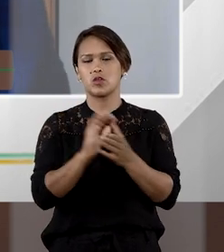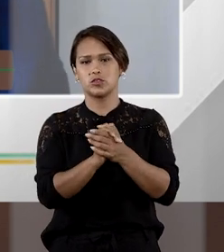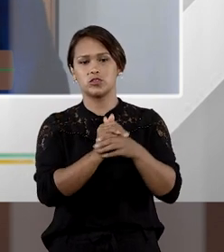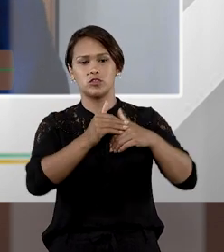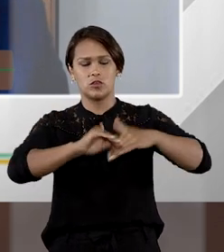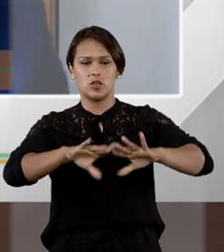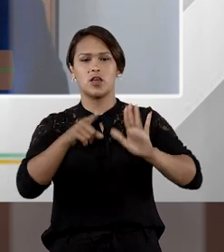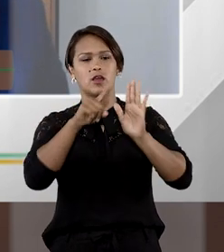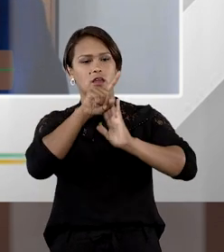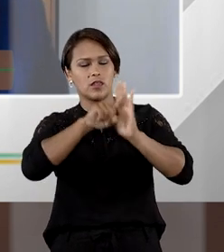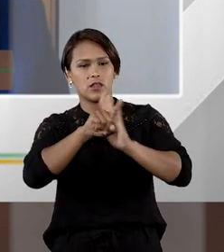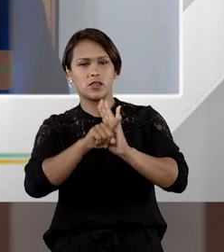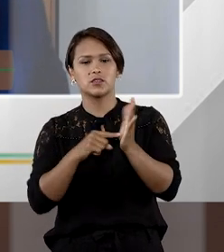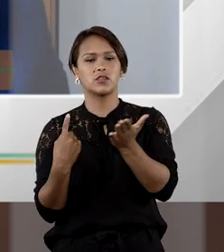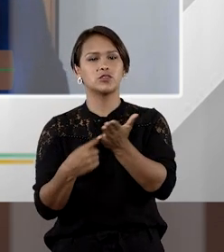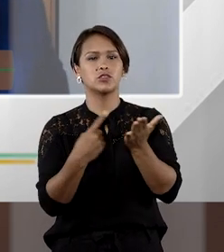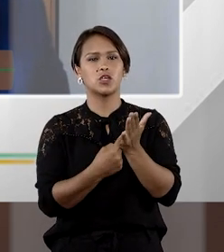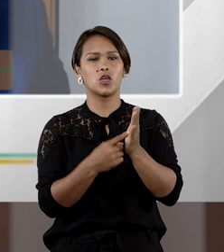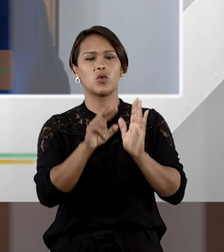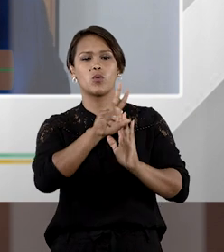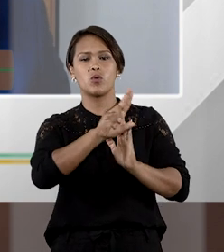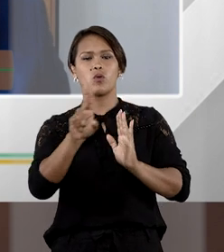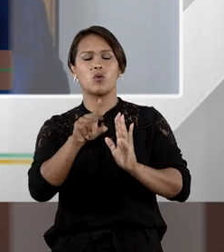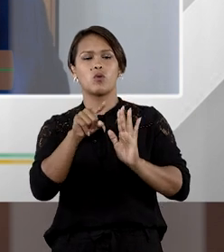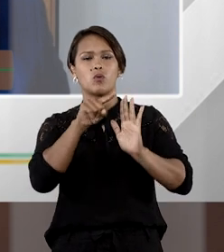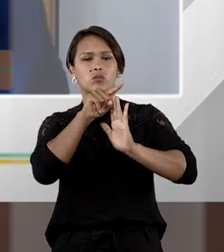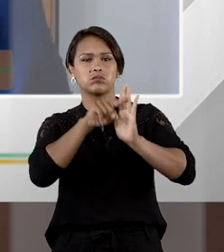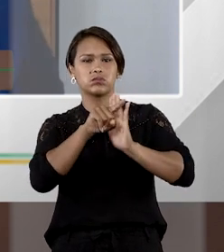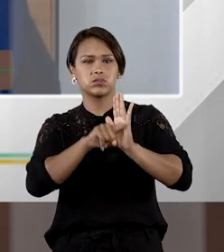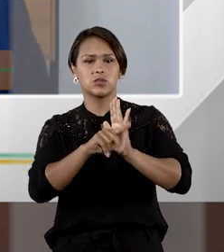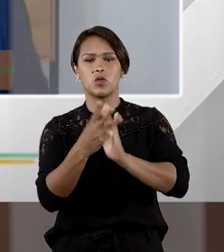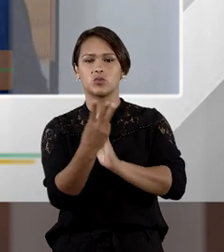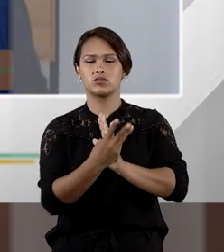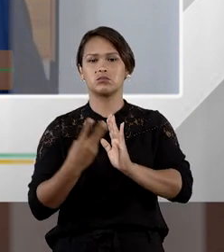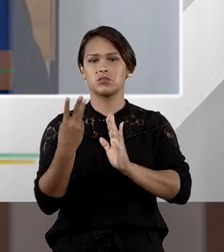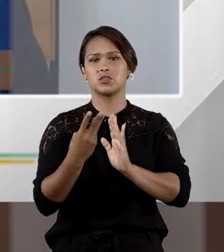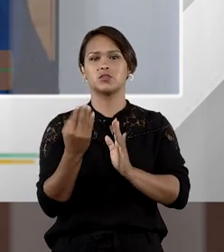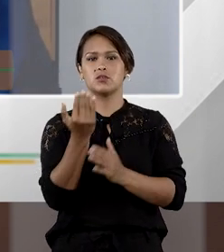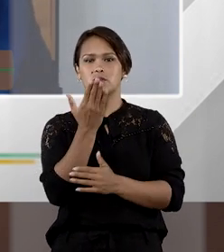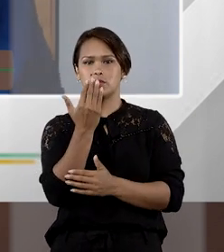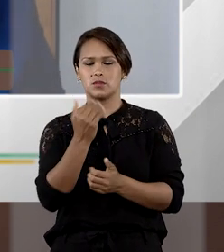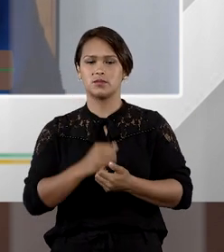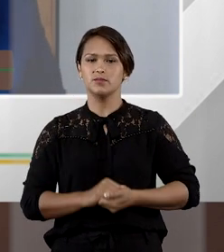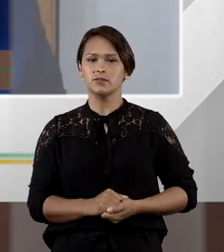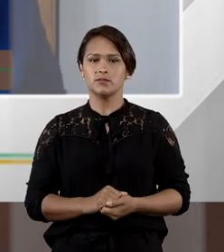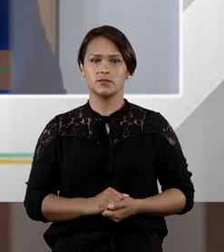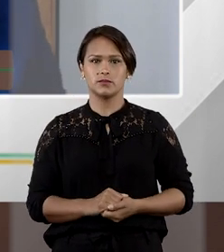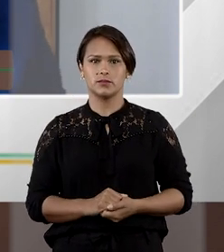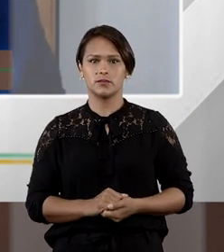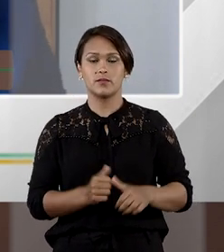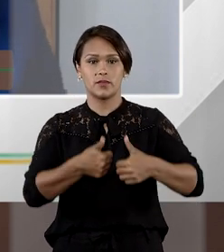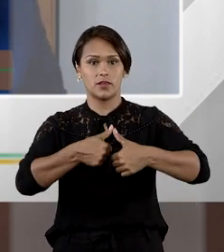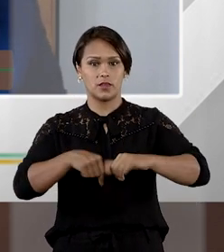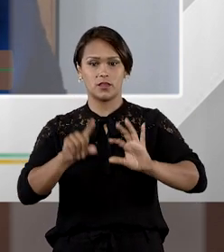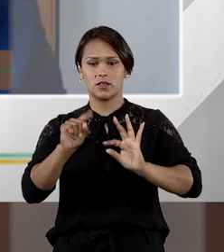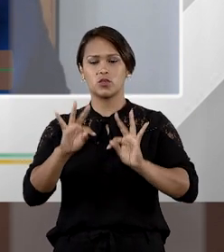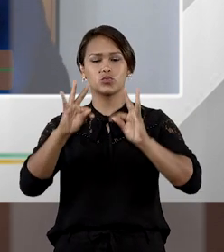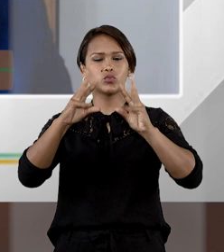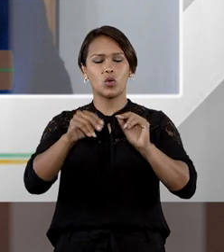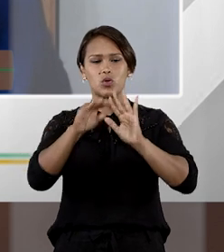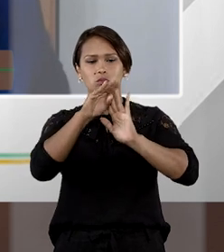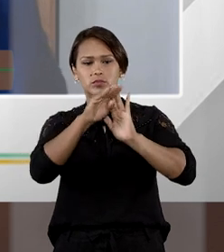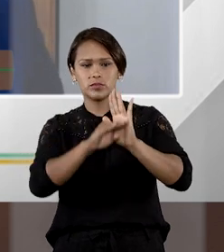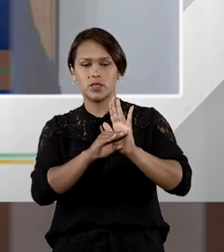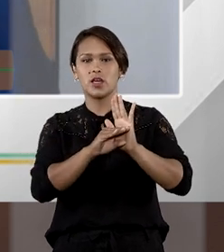questão tem que ser analisada de acordo com o binômio ou trinômio alimentar. Né? Então, essas questões é